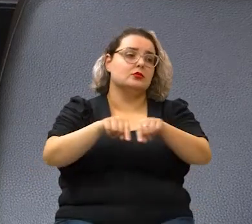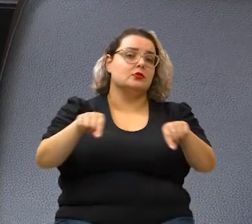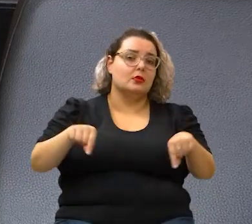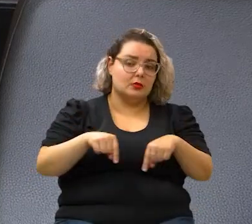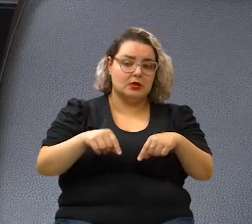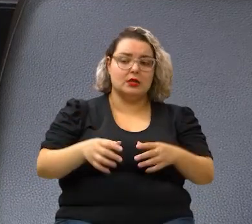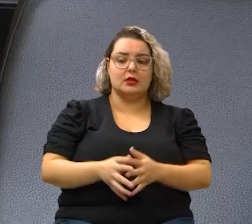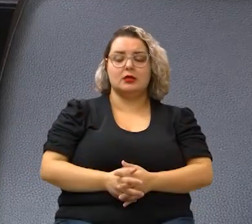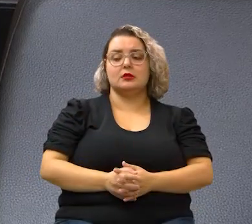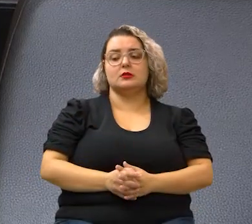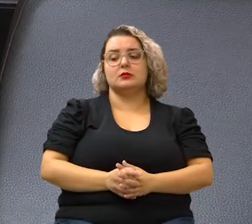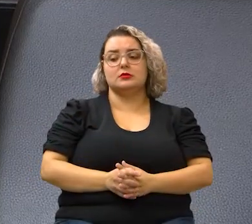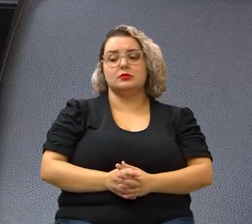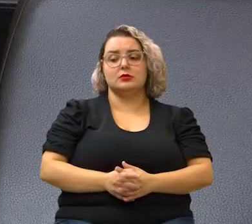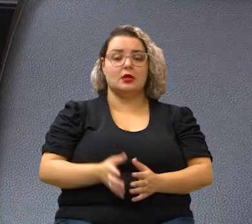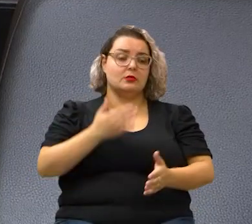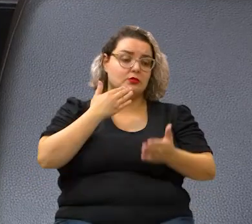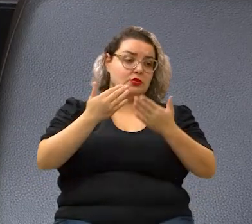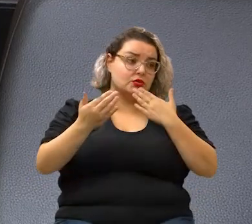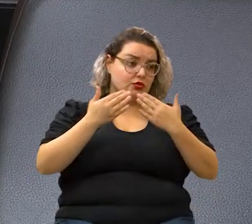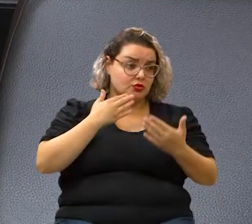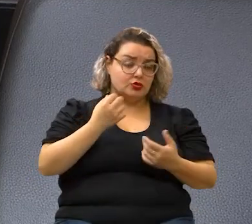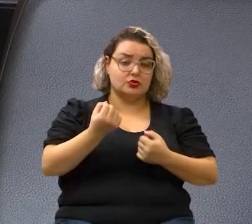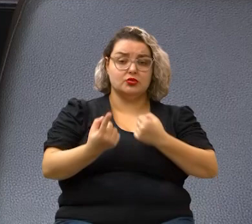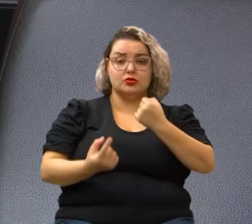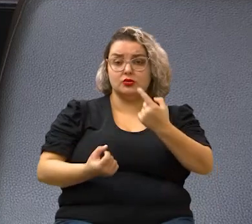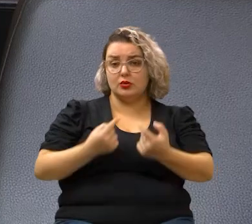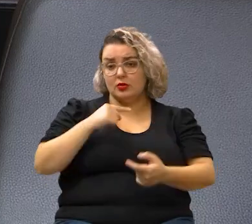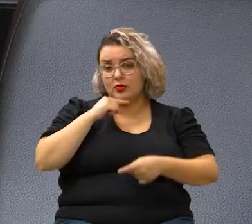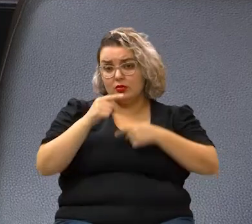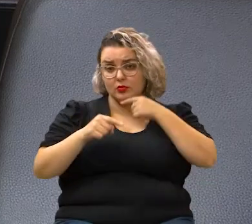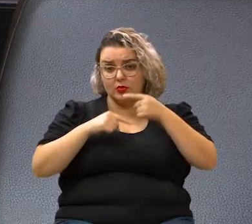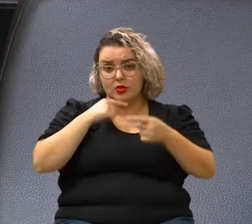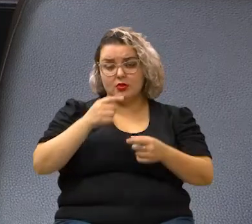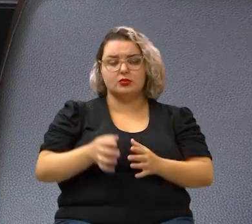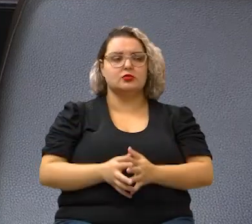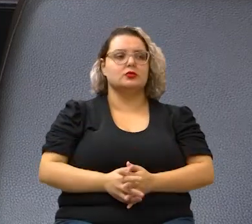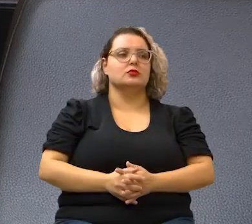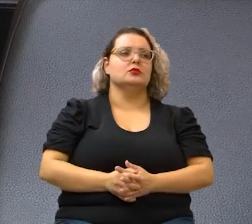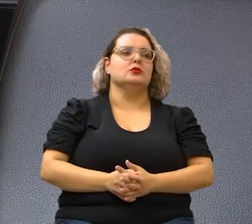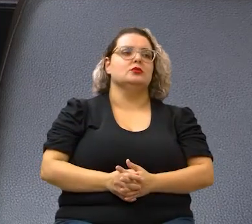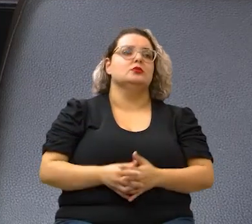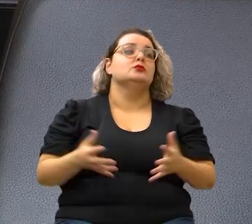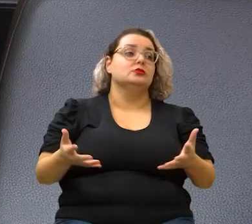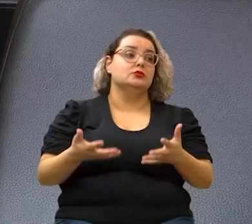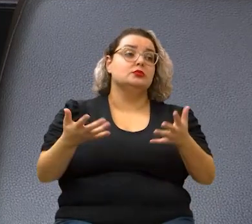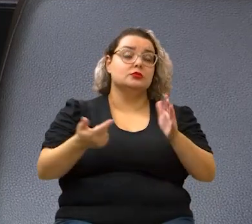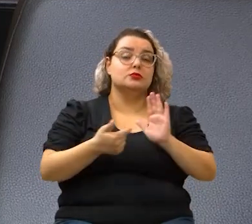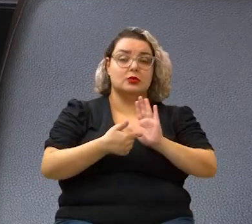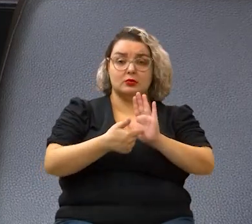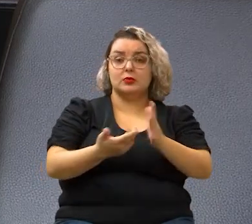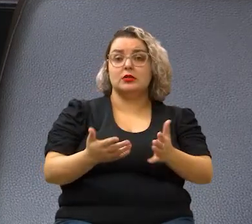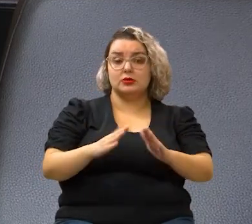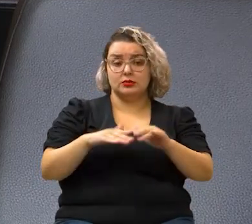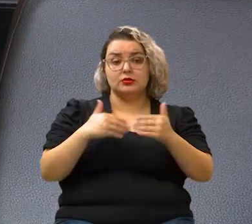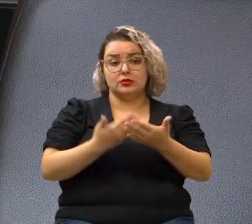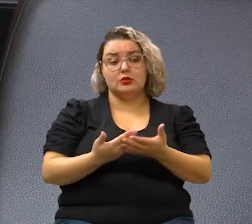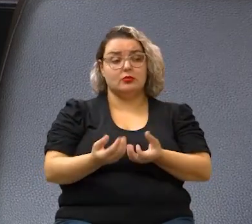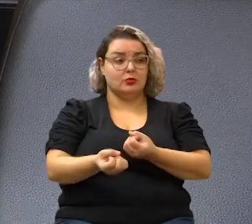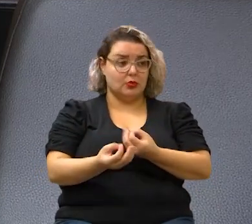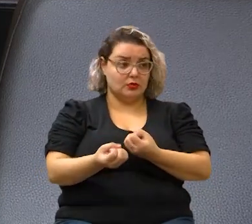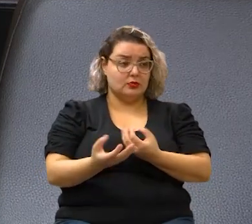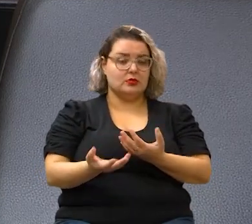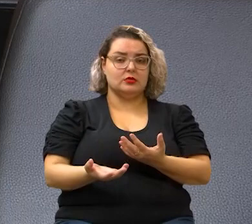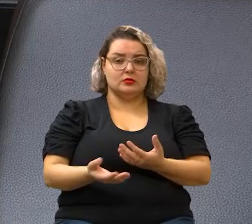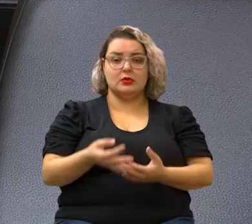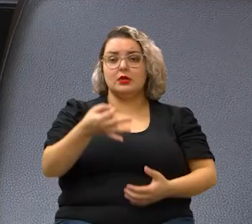celular, do gabinete. Eles acabam trazendo algumas dúvidas, né, que nos motiva a apresentar o